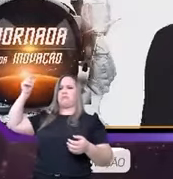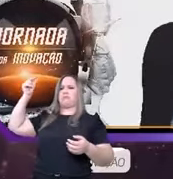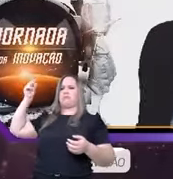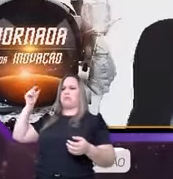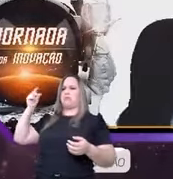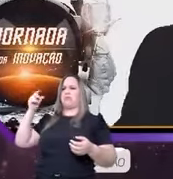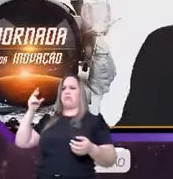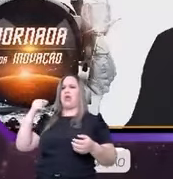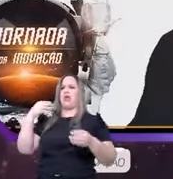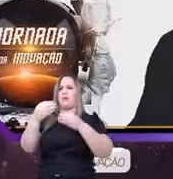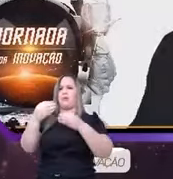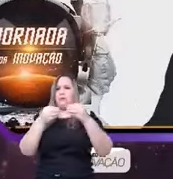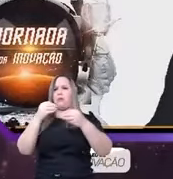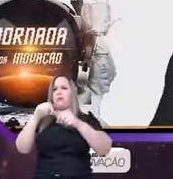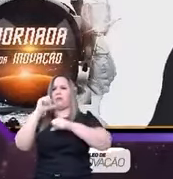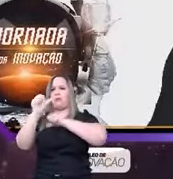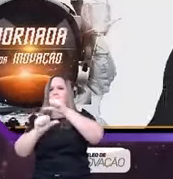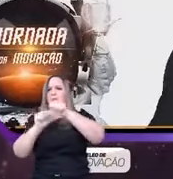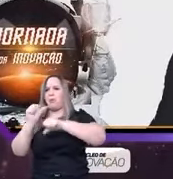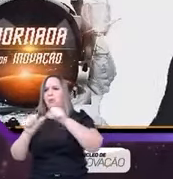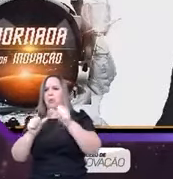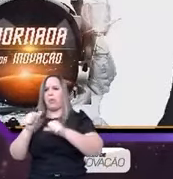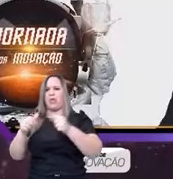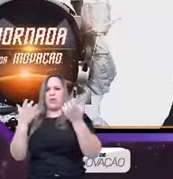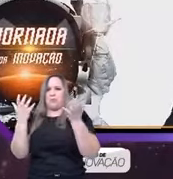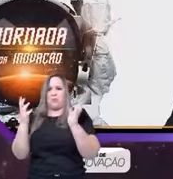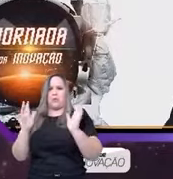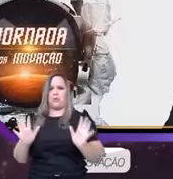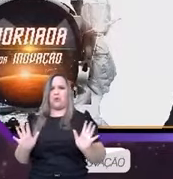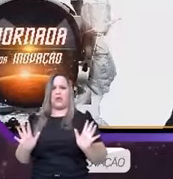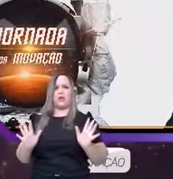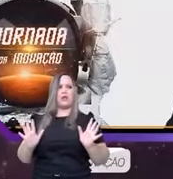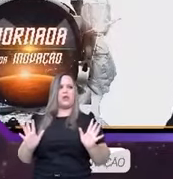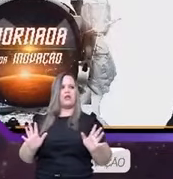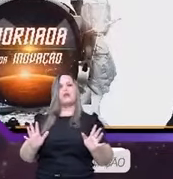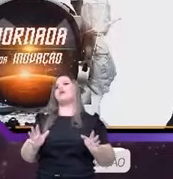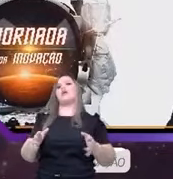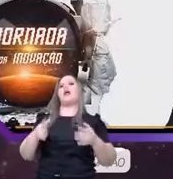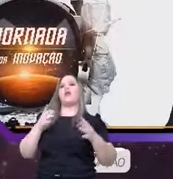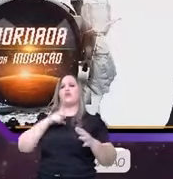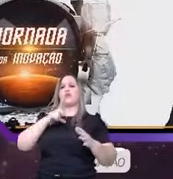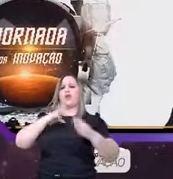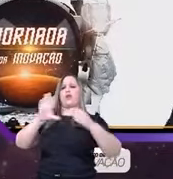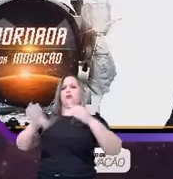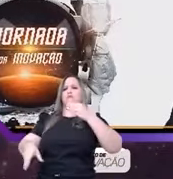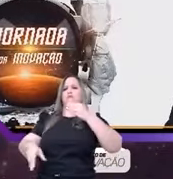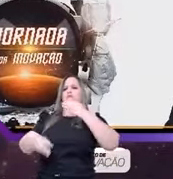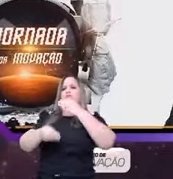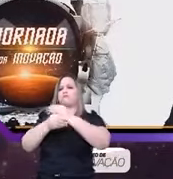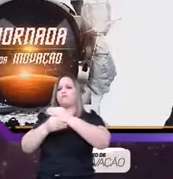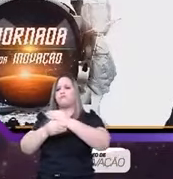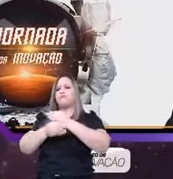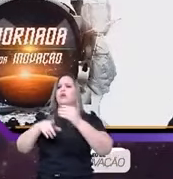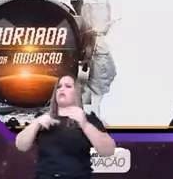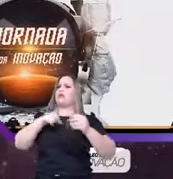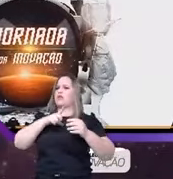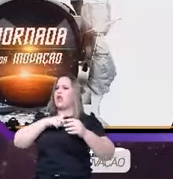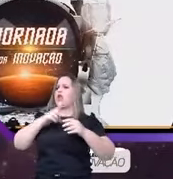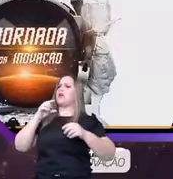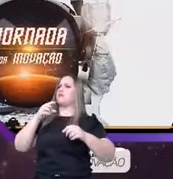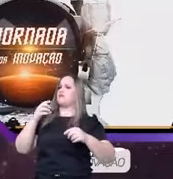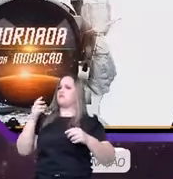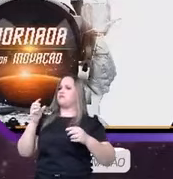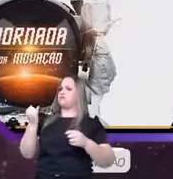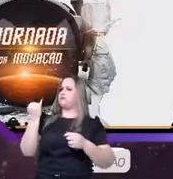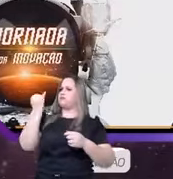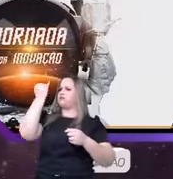se inovar, muito embora eu coloque as minhas grandes ressalvas no que se fala em inovação. Então, eu tenho visto,